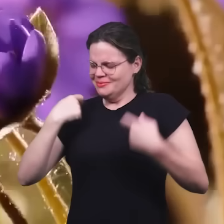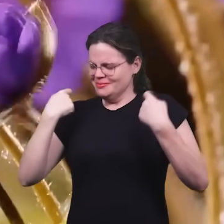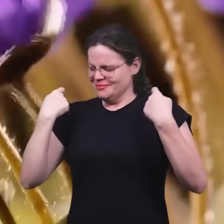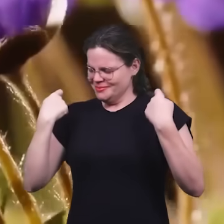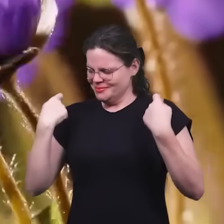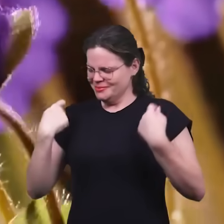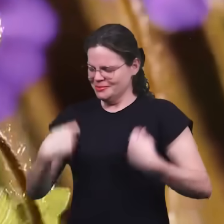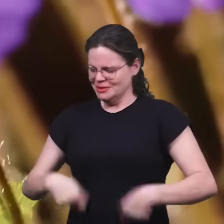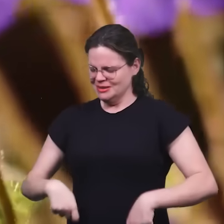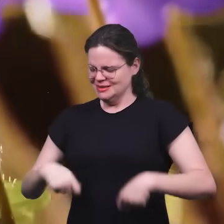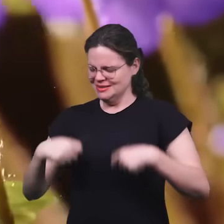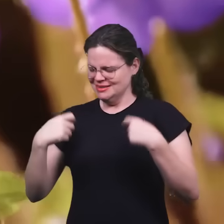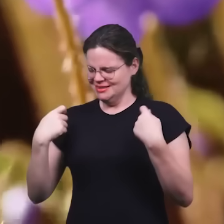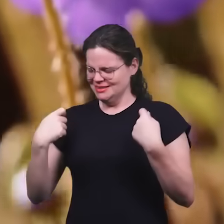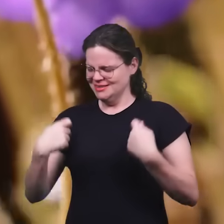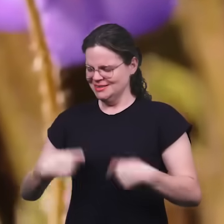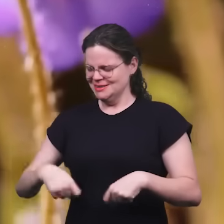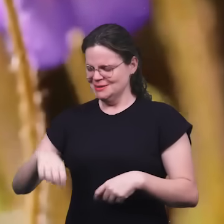Senhor,